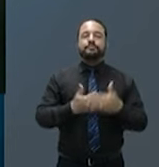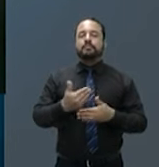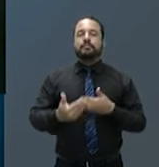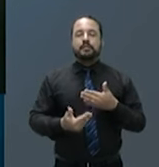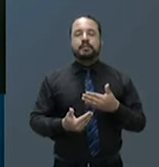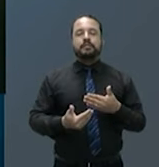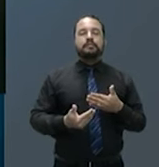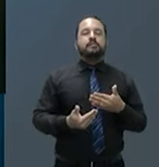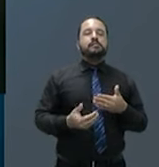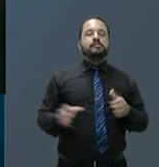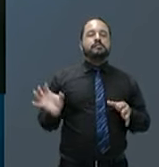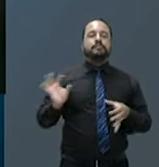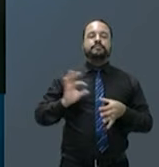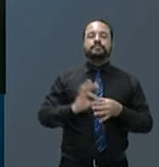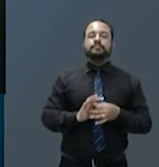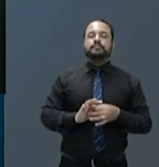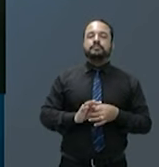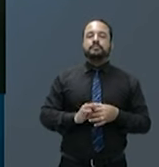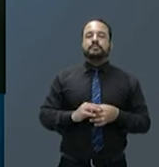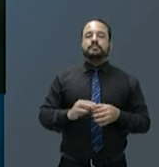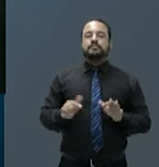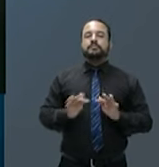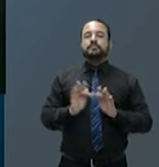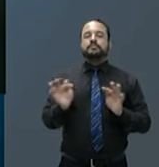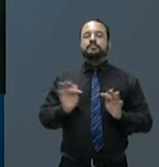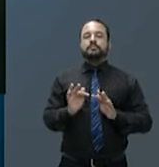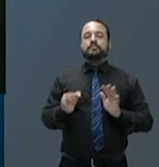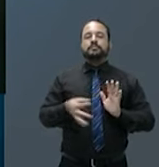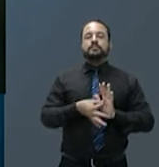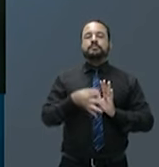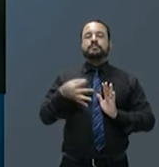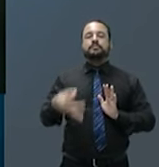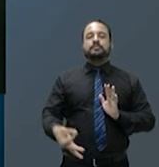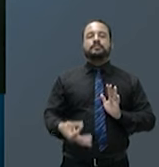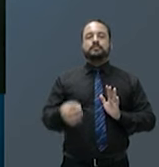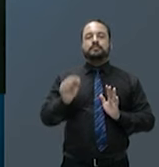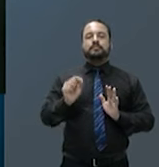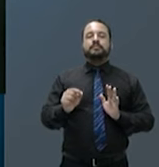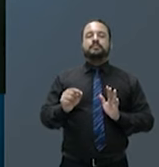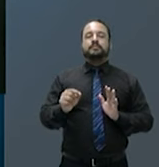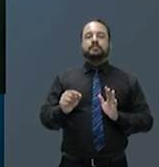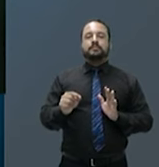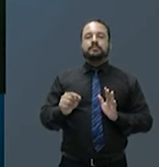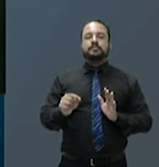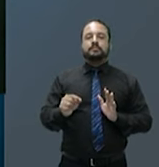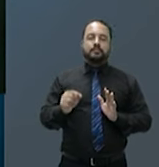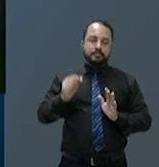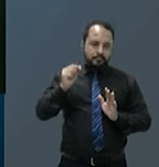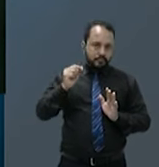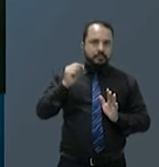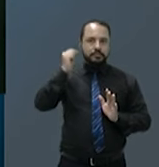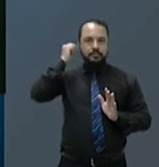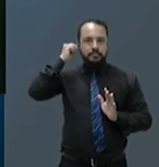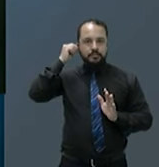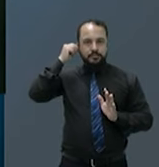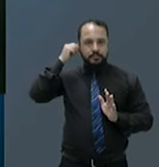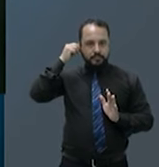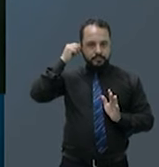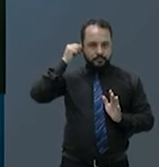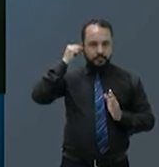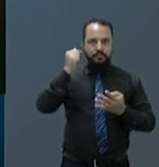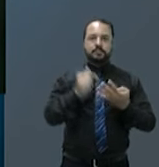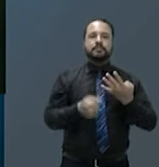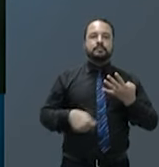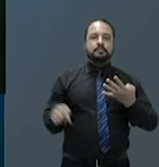em precedente vinculante, o simples argumento de que se pretende, no caso, o exaurimento de instância, por si